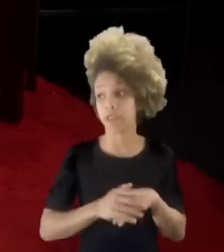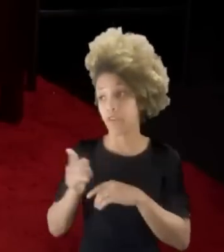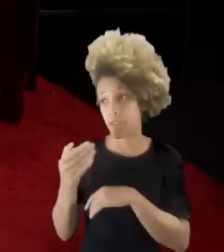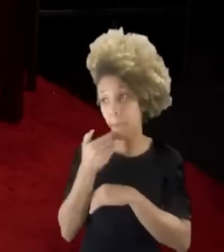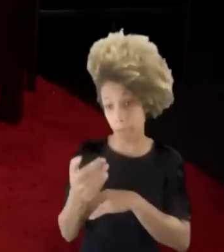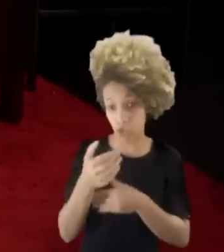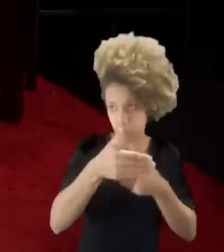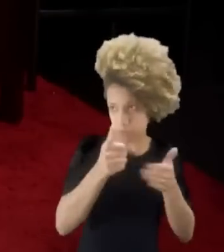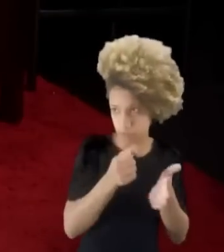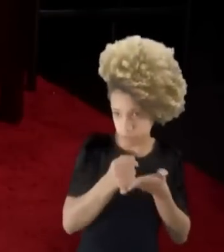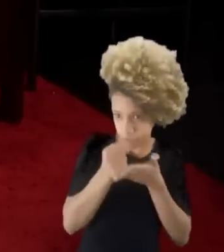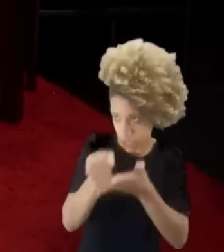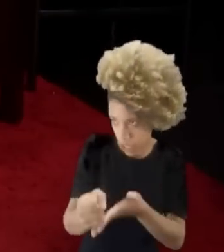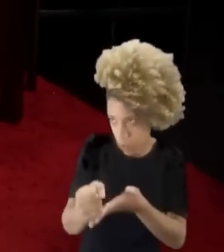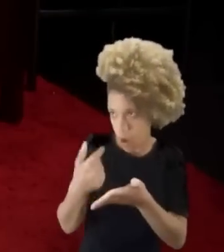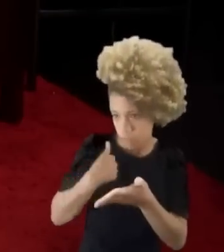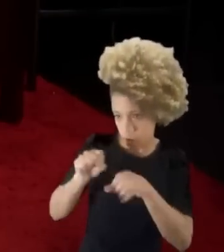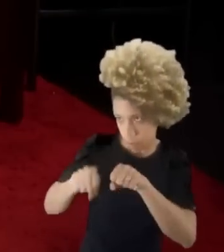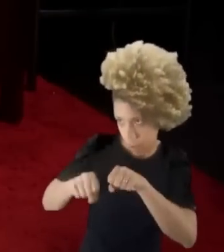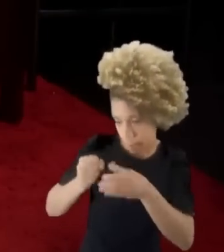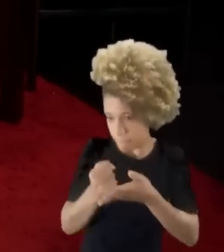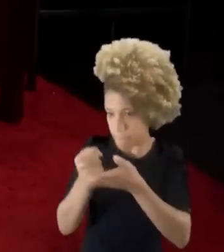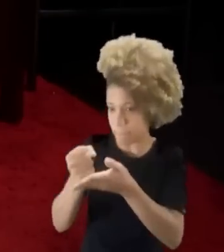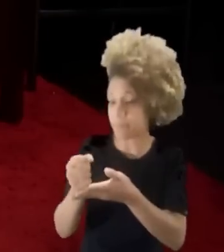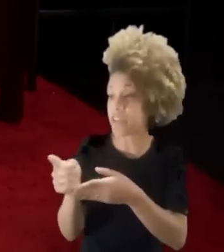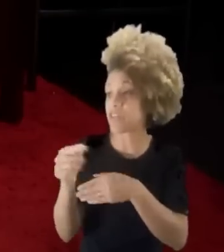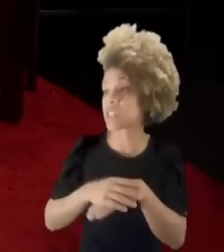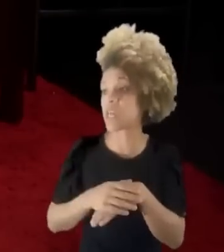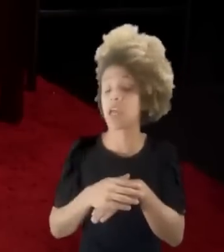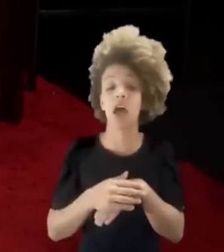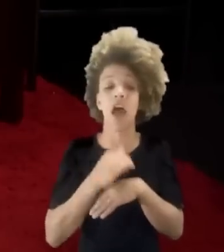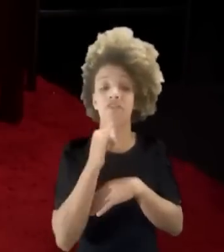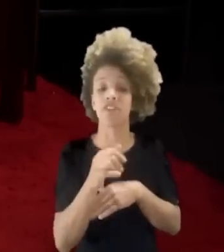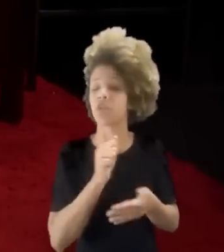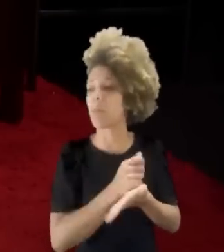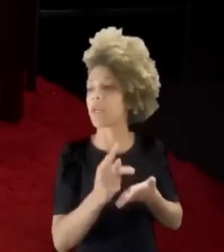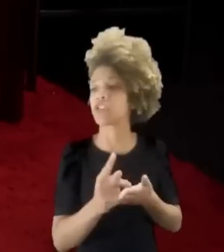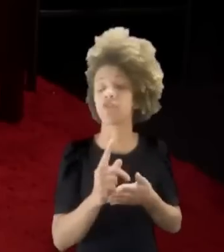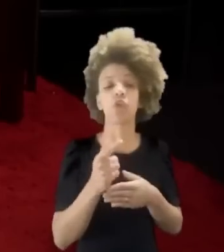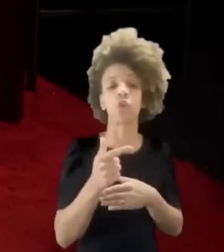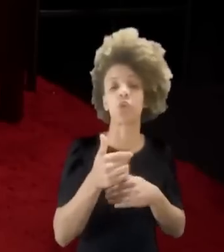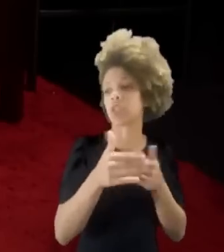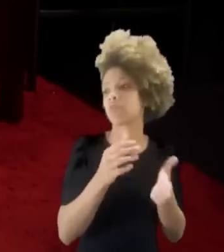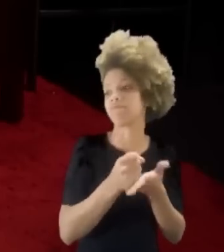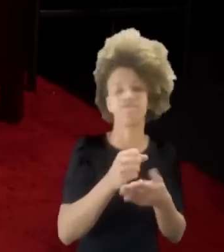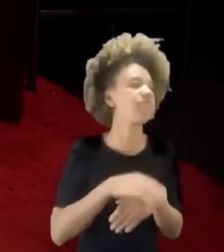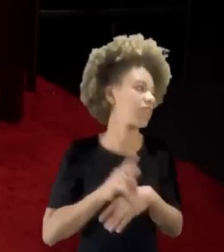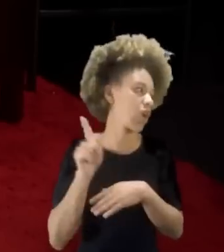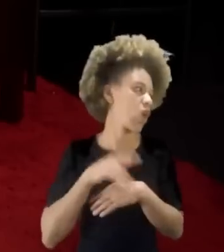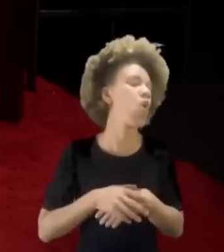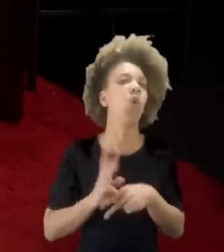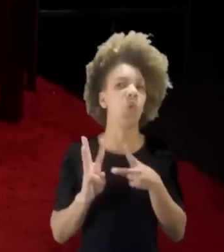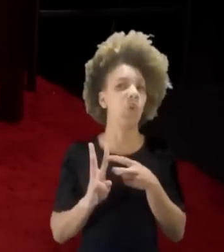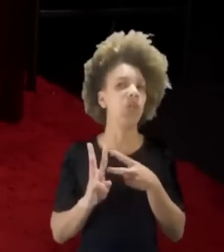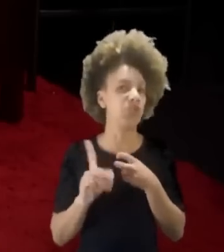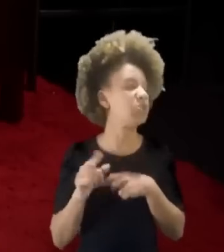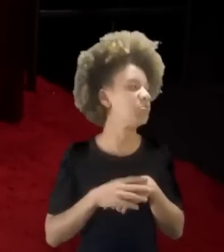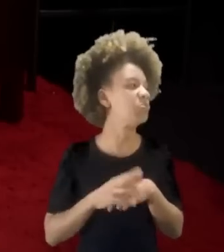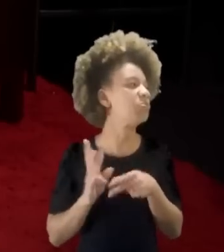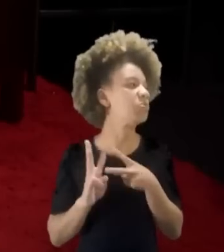pedido eu entrego para você e você vai lá no aplicativo e diz que esse pedido não foi entregue Ah faz isso